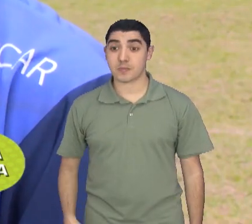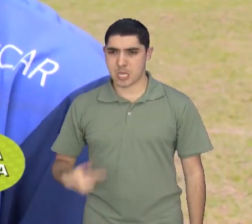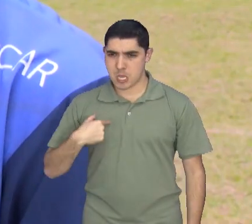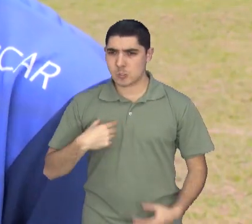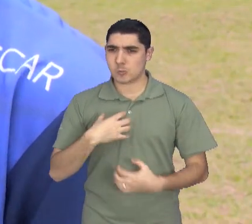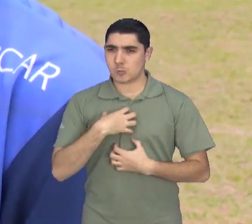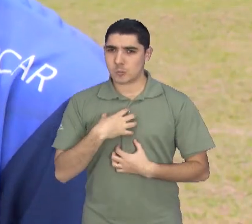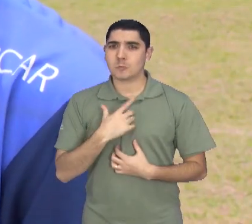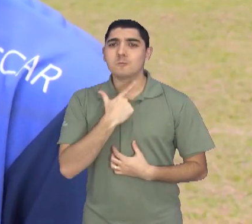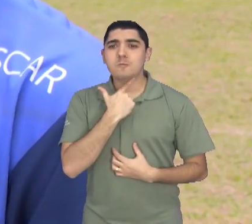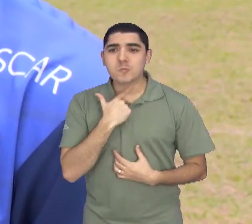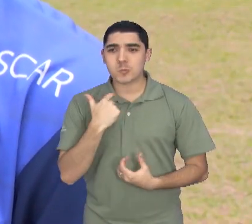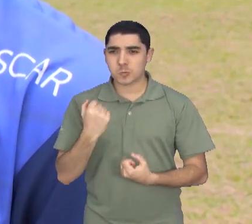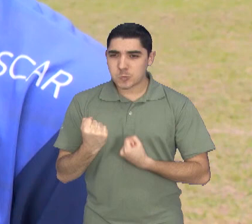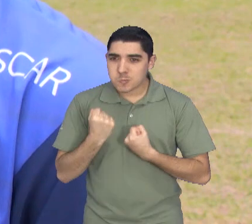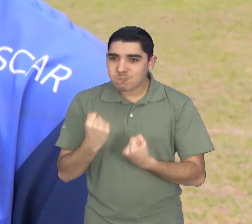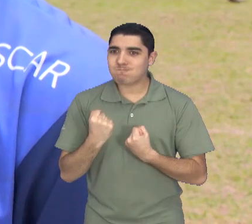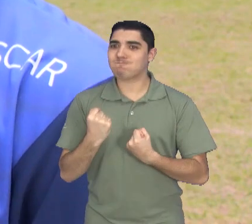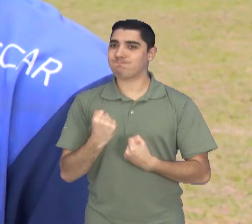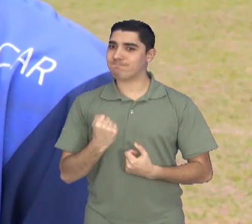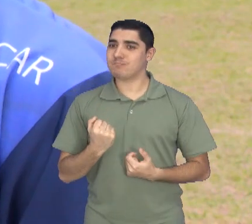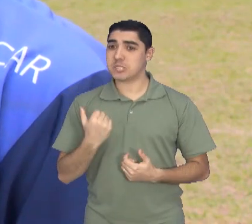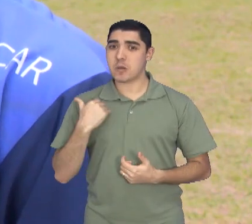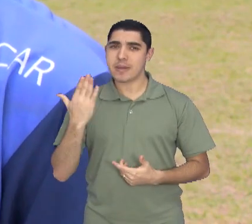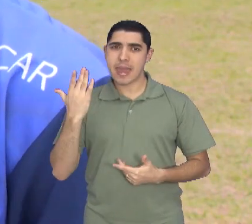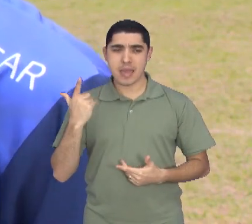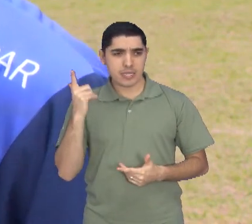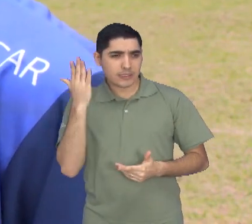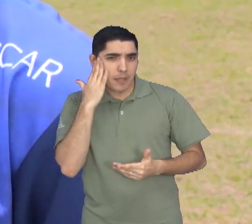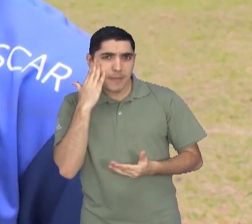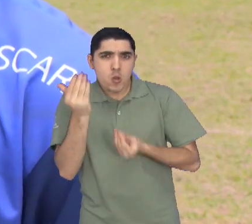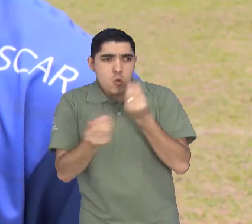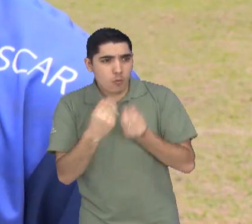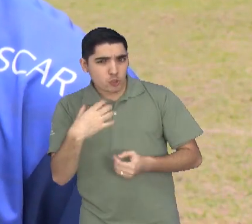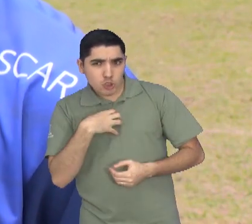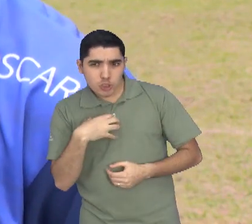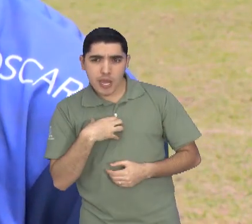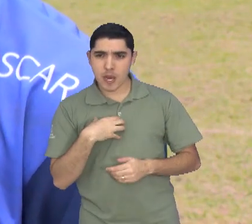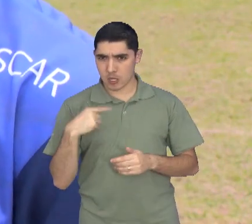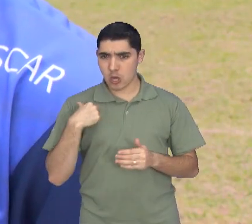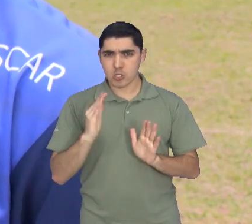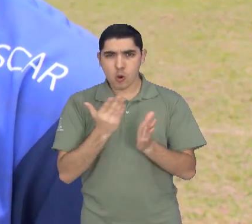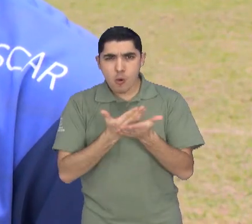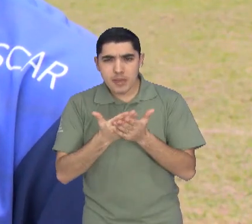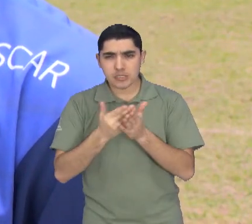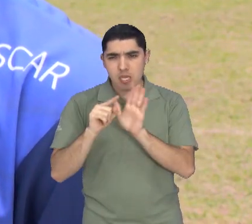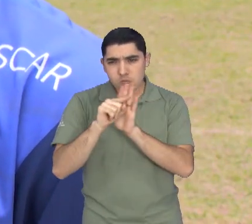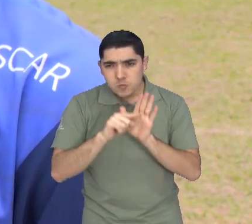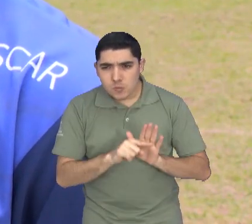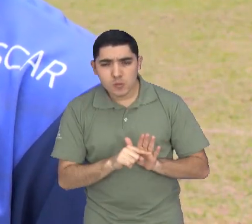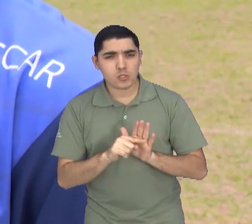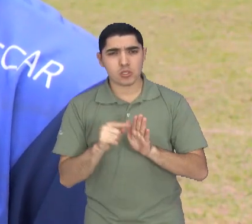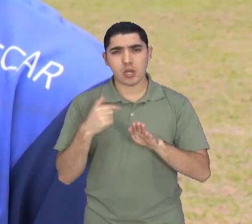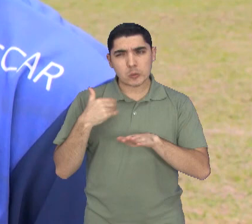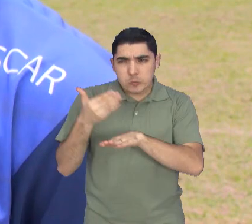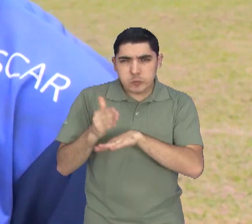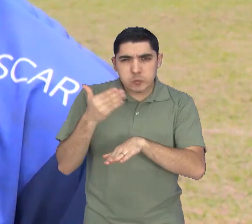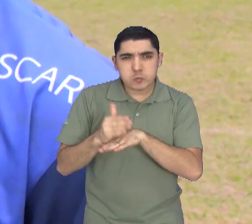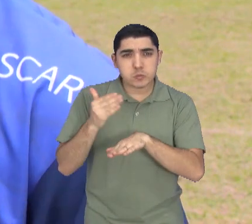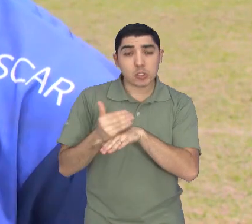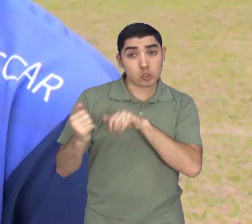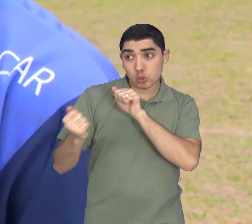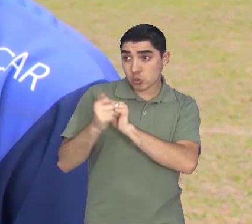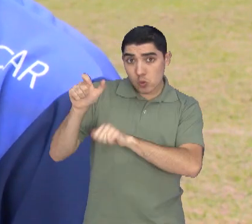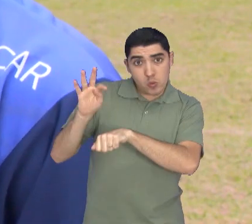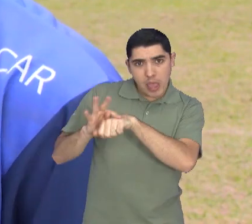com muita vontade de estudar bem aqui o trabalho, né? Vi muito o professor, já estava acompanhando bem o São José, vi